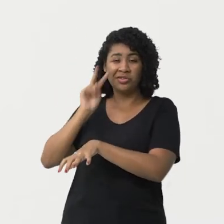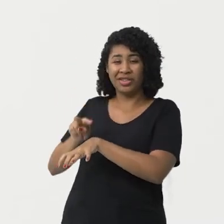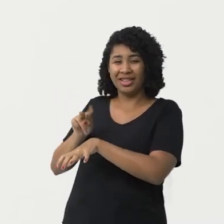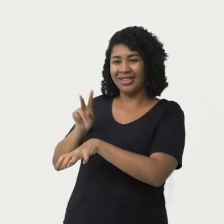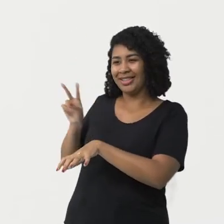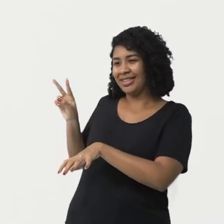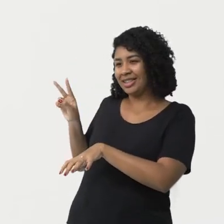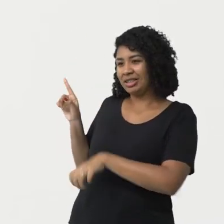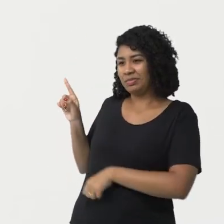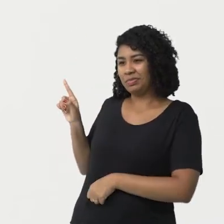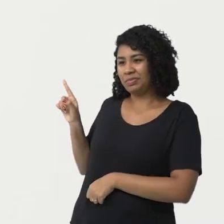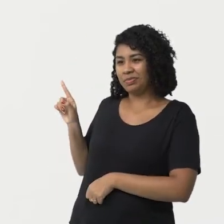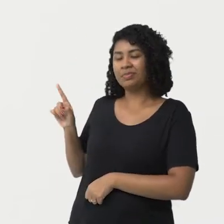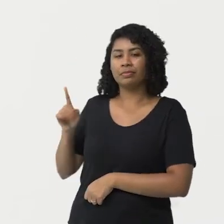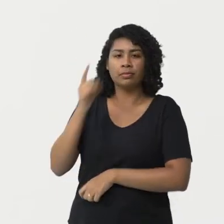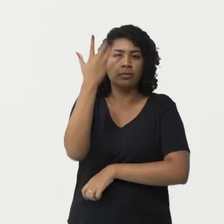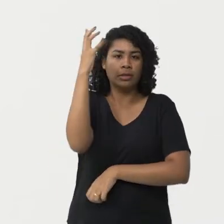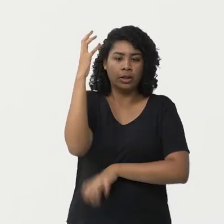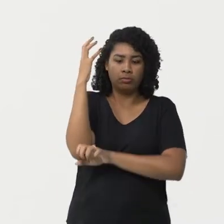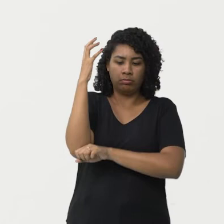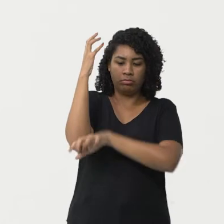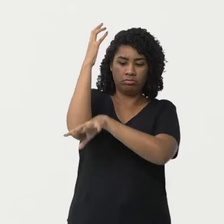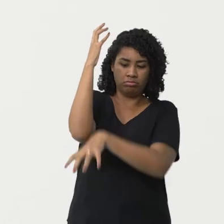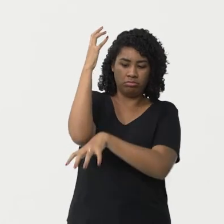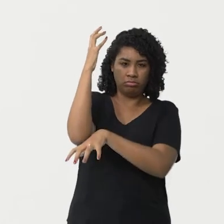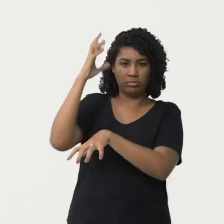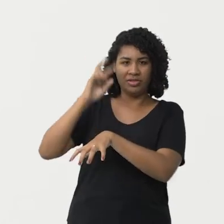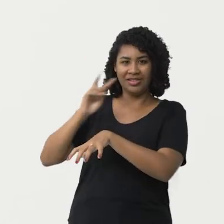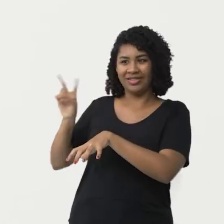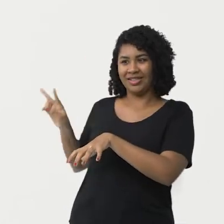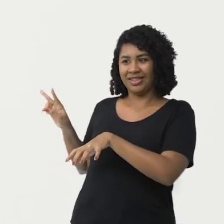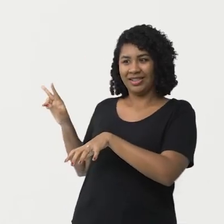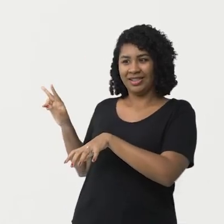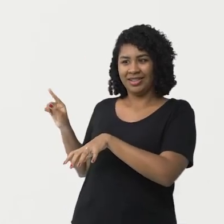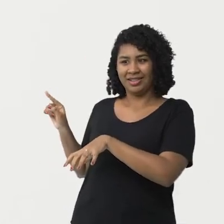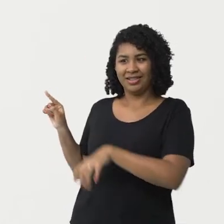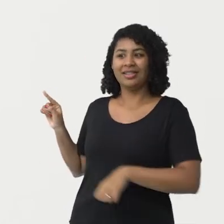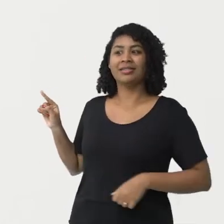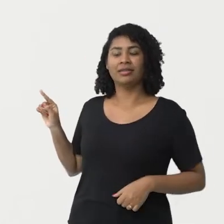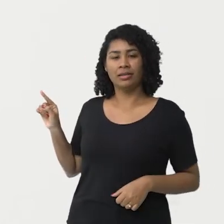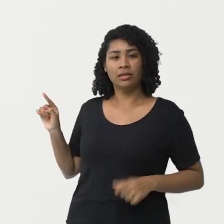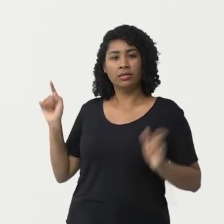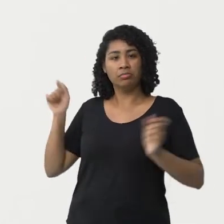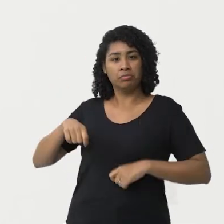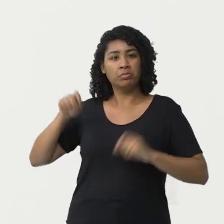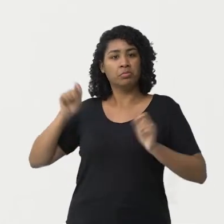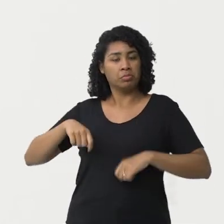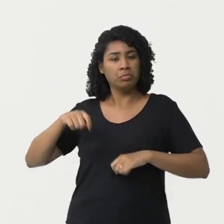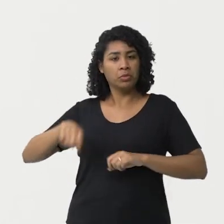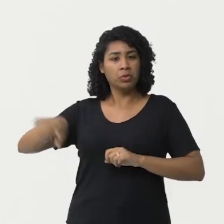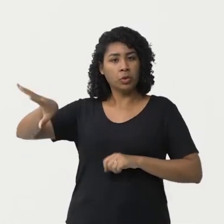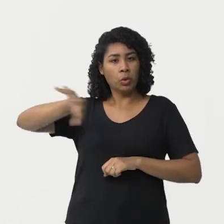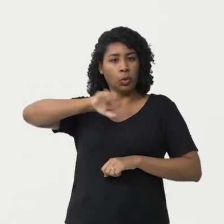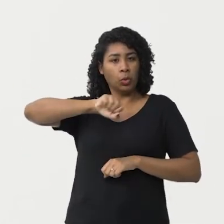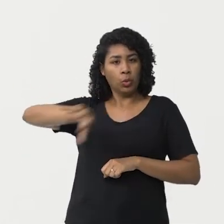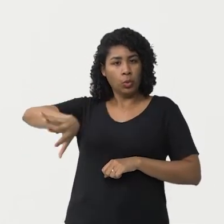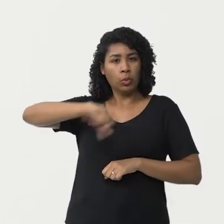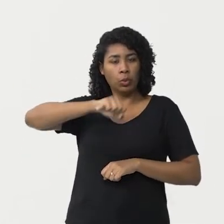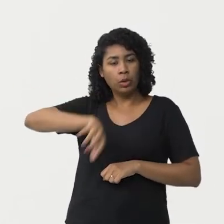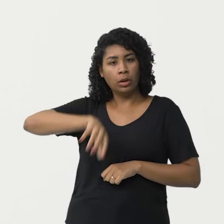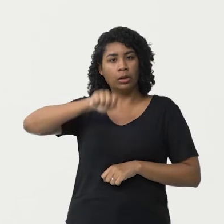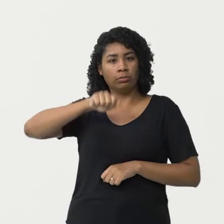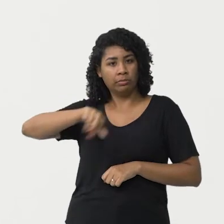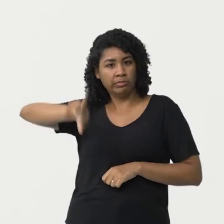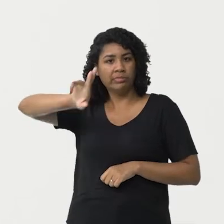São as raízes aéreas, porque essas plantas vão respirar através dessas raízes que estão